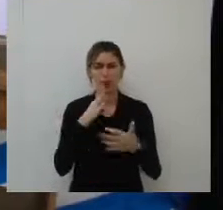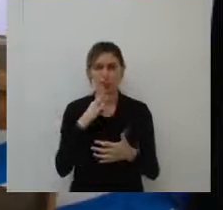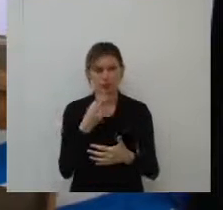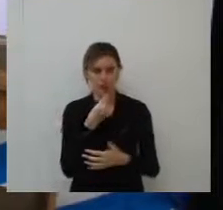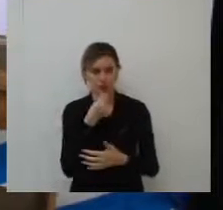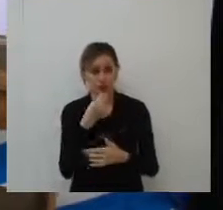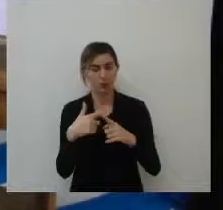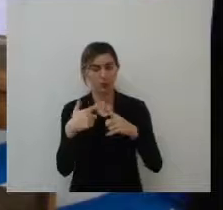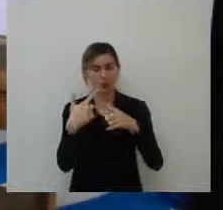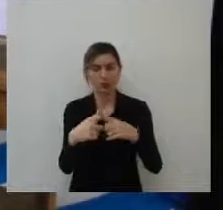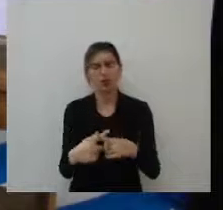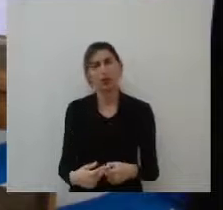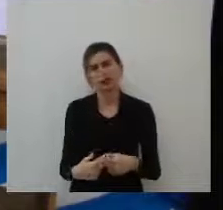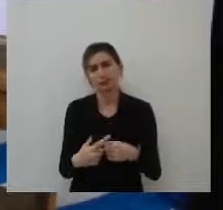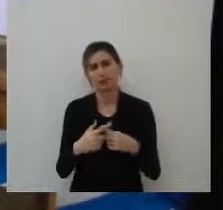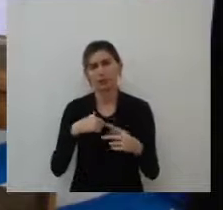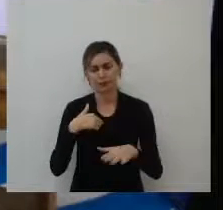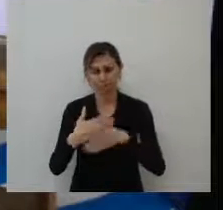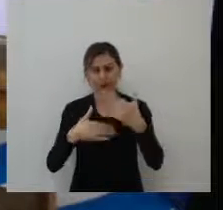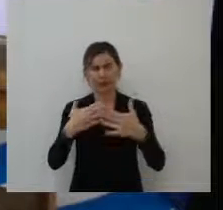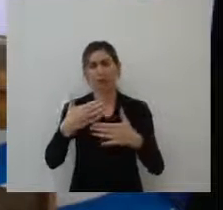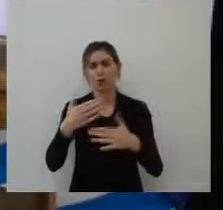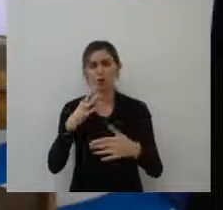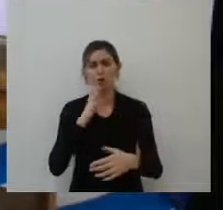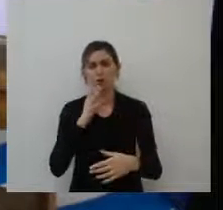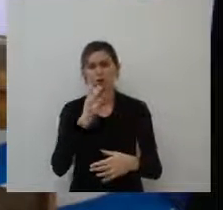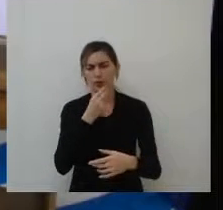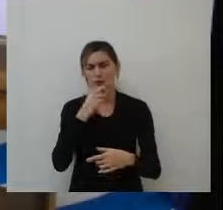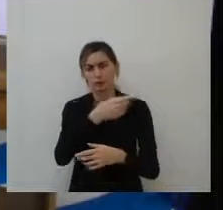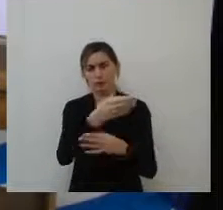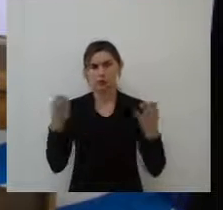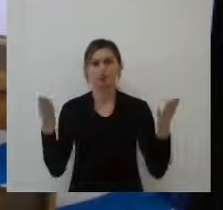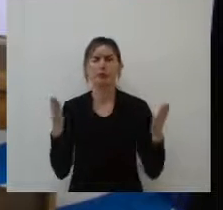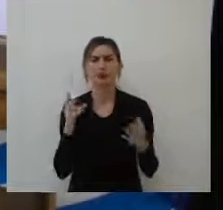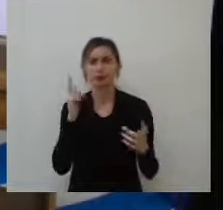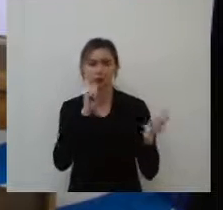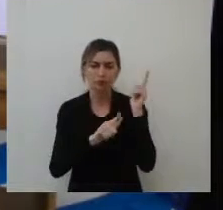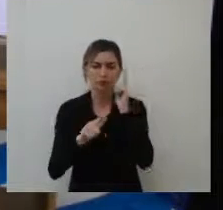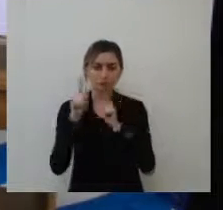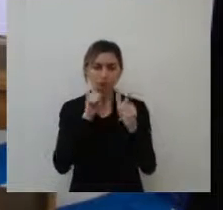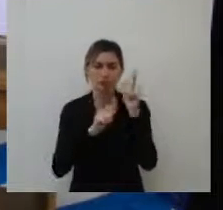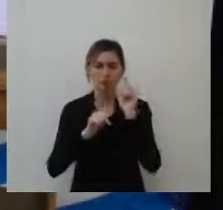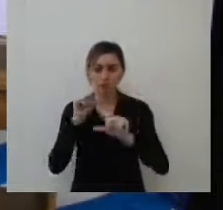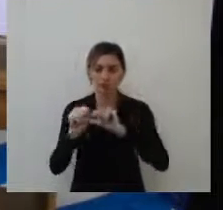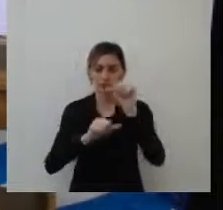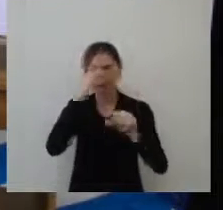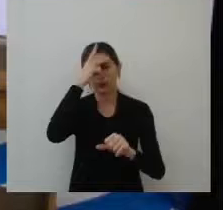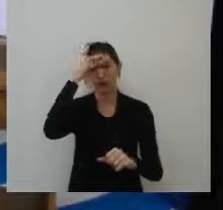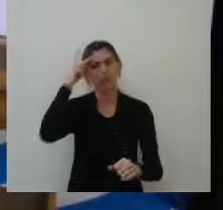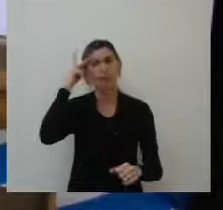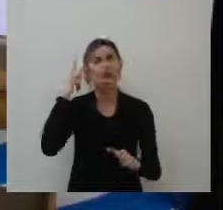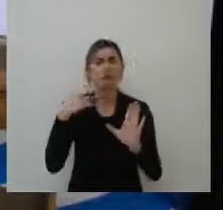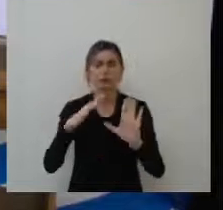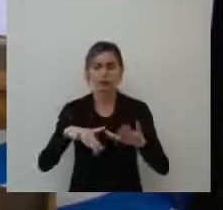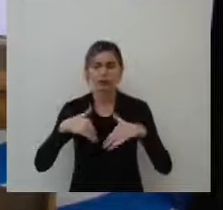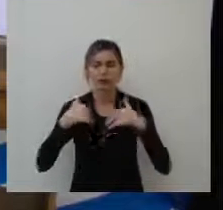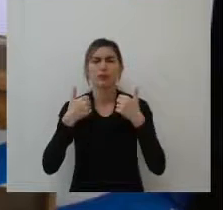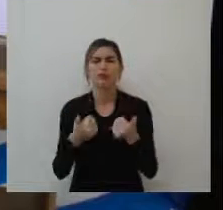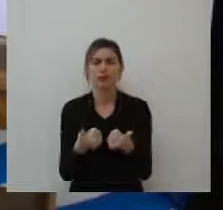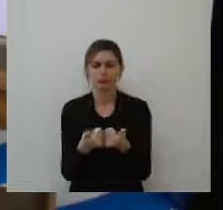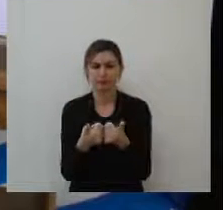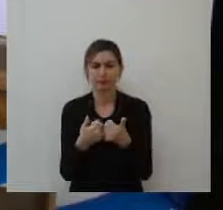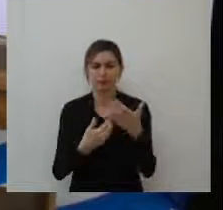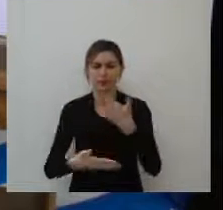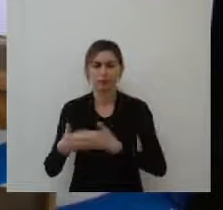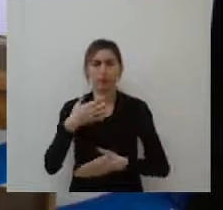conhecimento. Por quê? É através desse meio de conhecimento que você vai conseguir se tornar uma pessoa melhor. É através desses